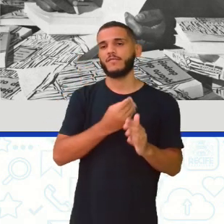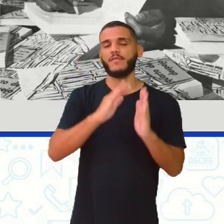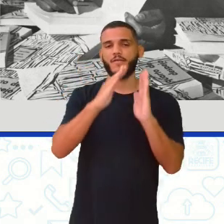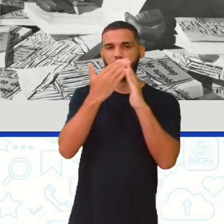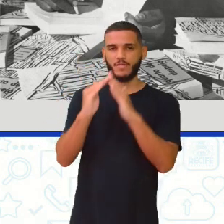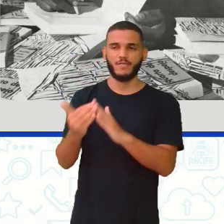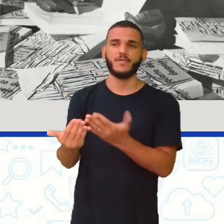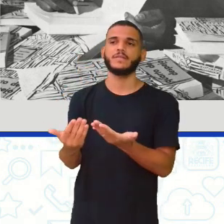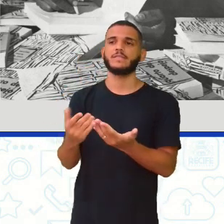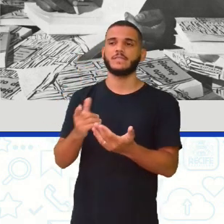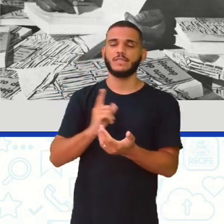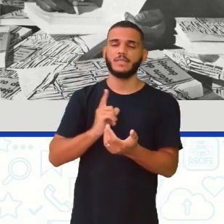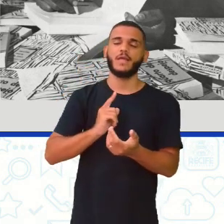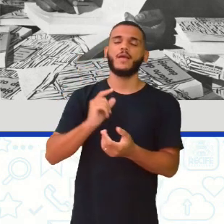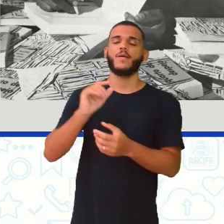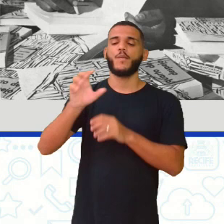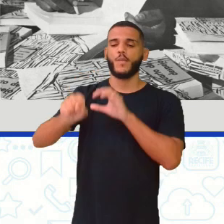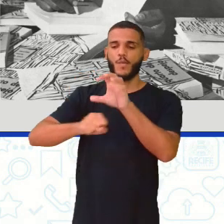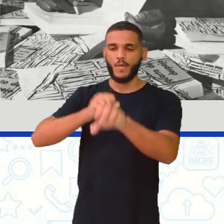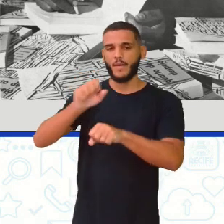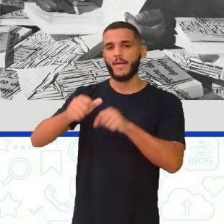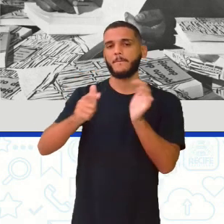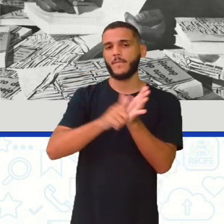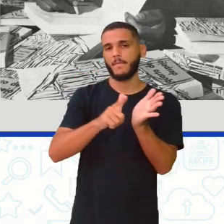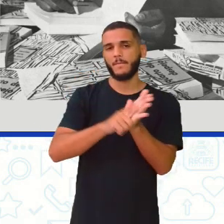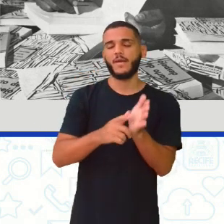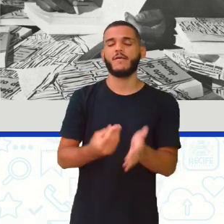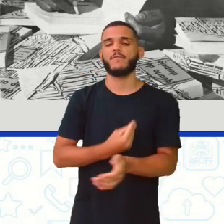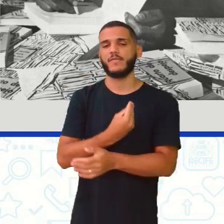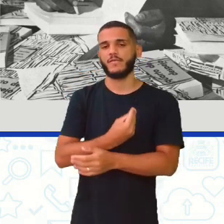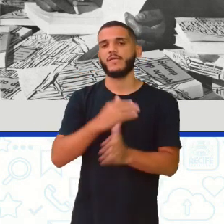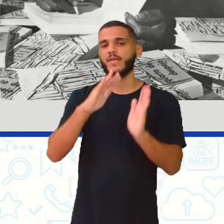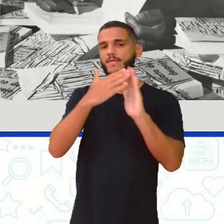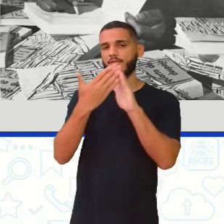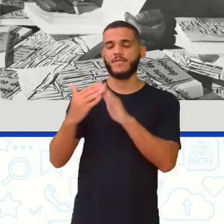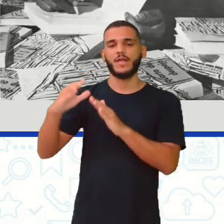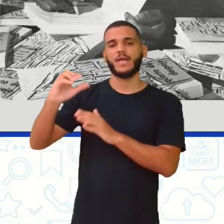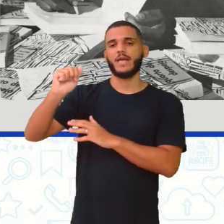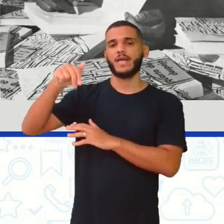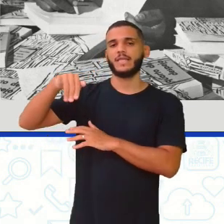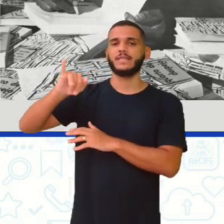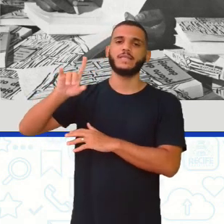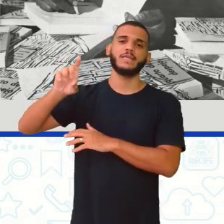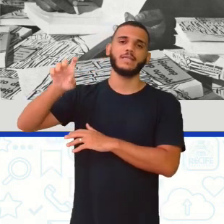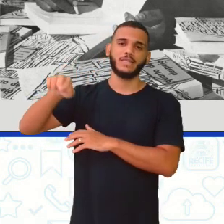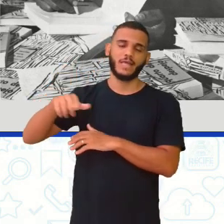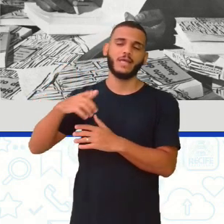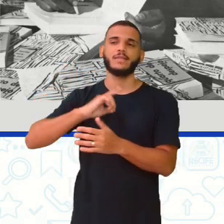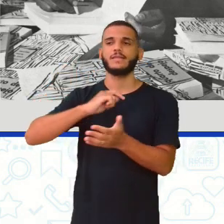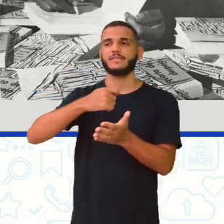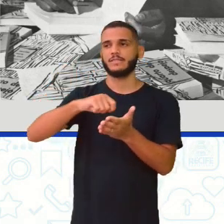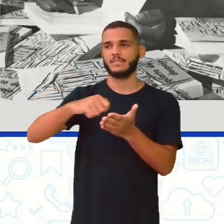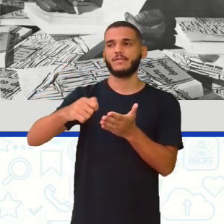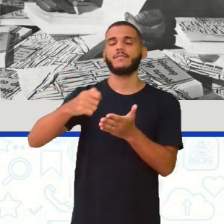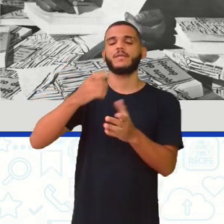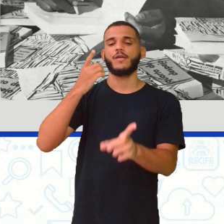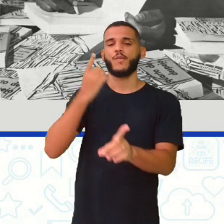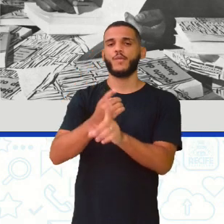de papel, moradora da antiga favela do Canidé, e ela escrevia em cadernos que ela